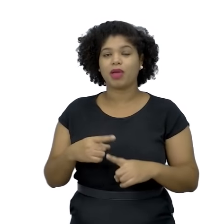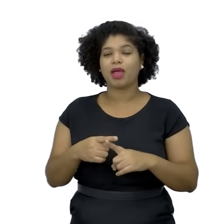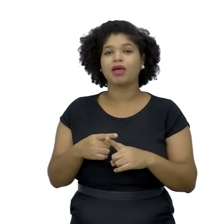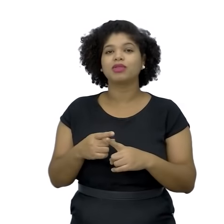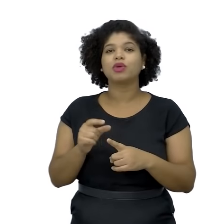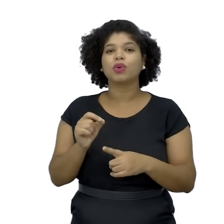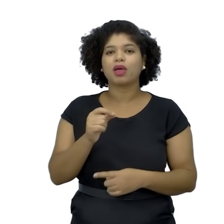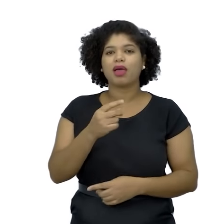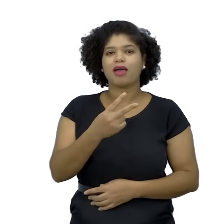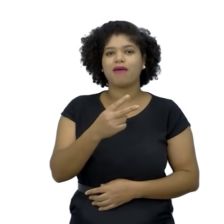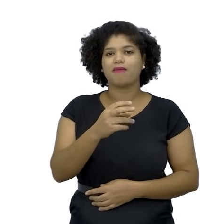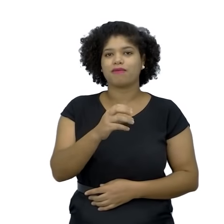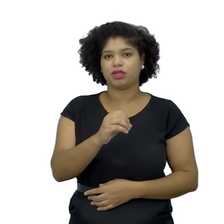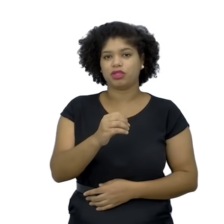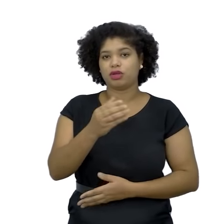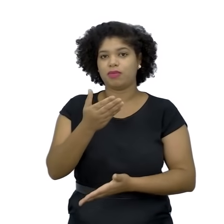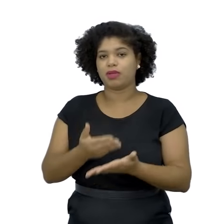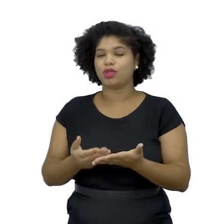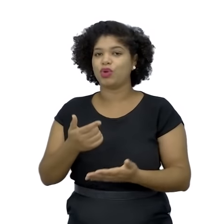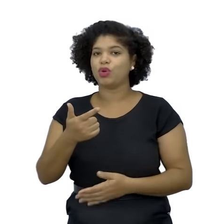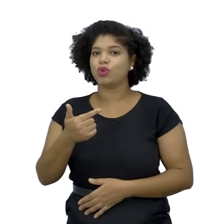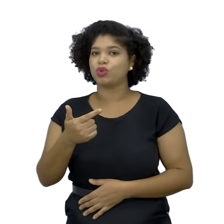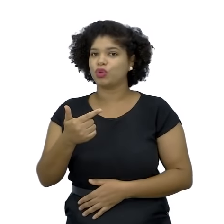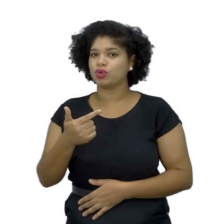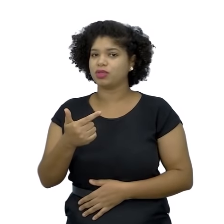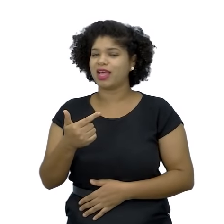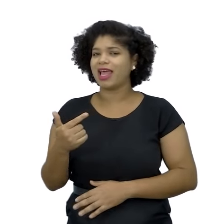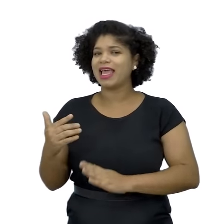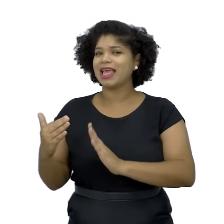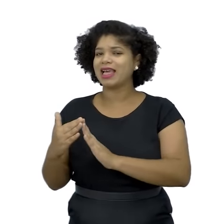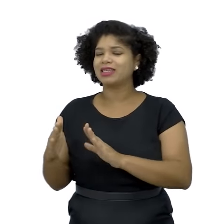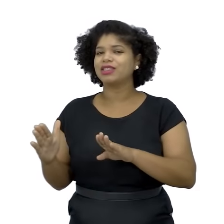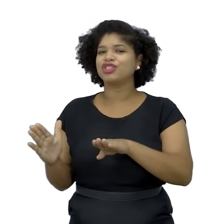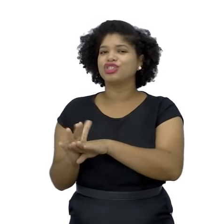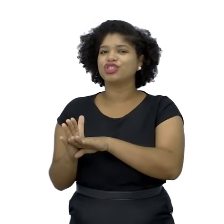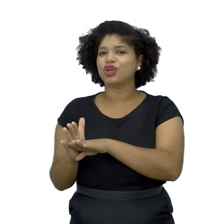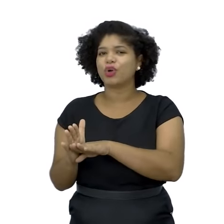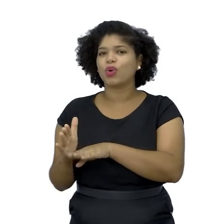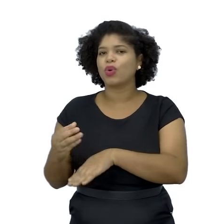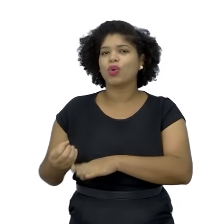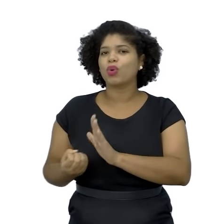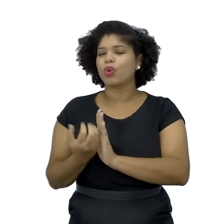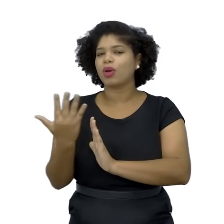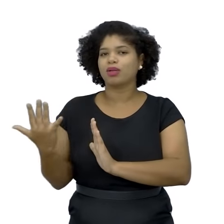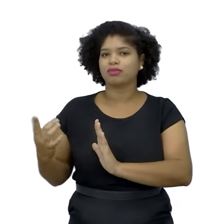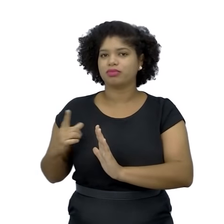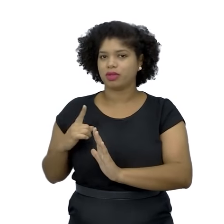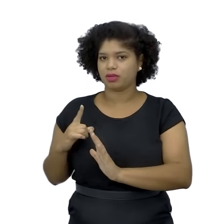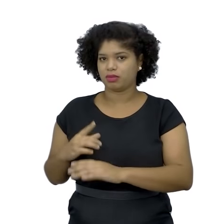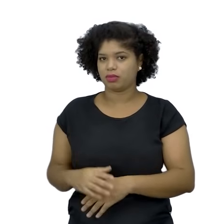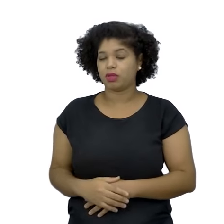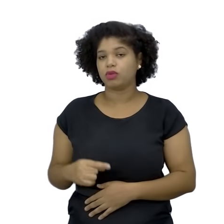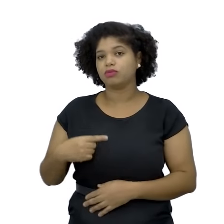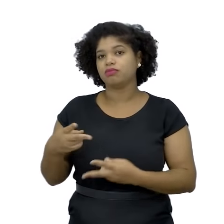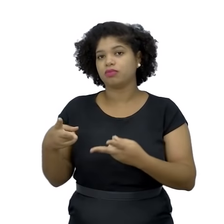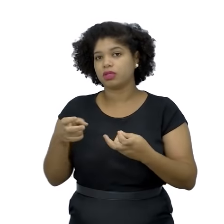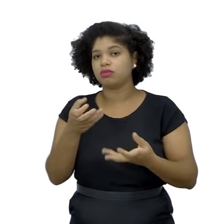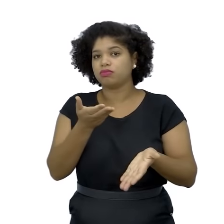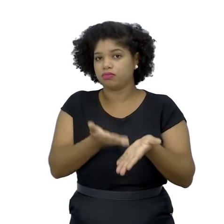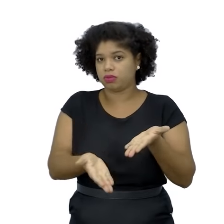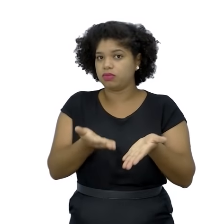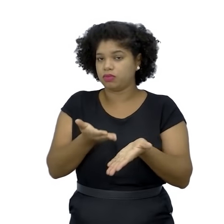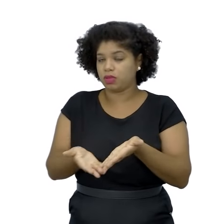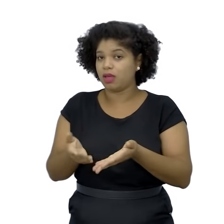12, alterando, né, alterado aí o estado inicial, que apesar de indicar uma perda, para